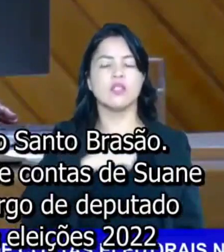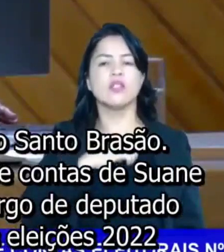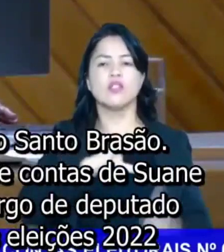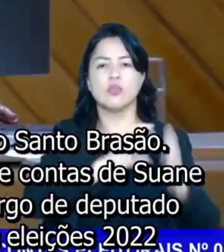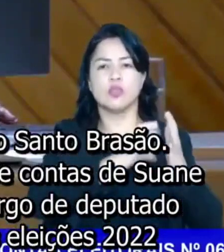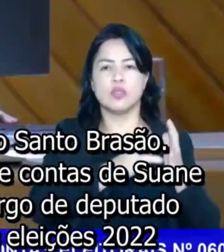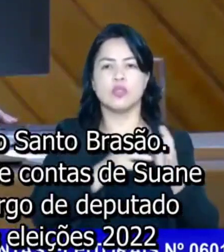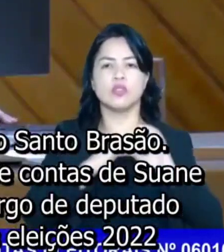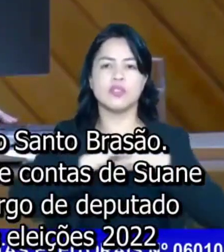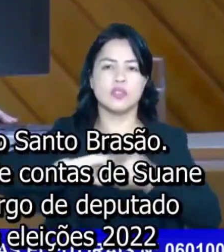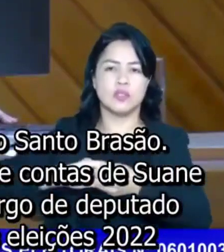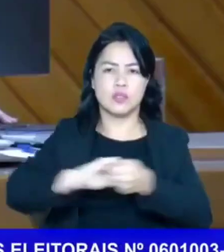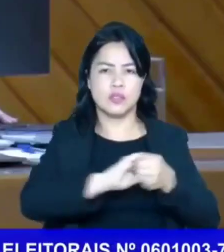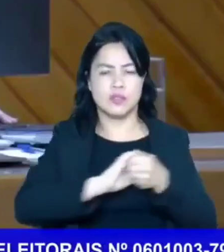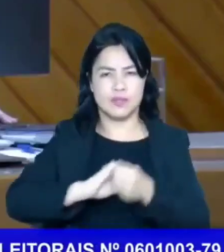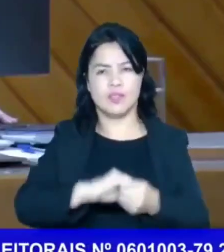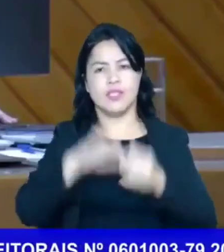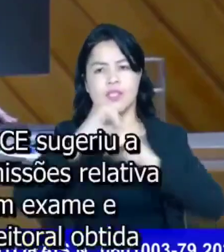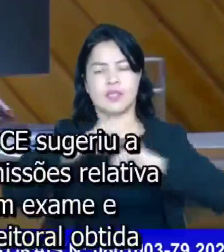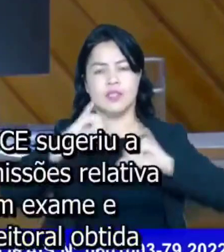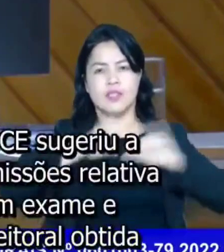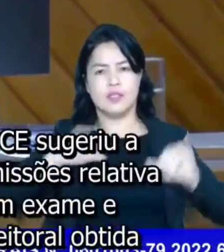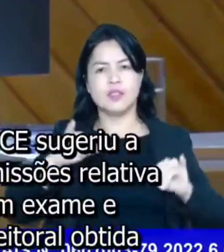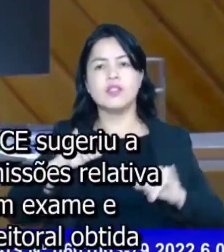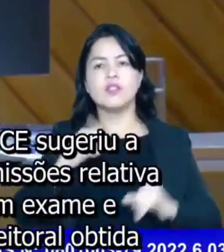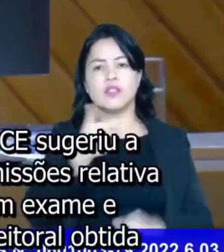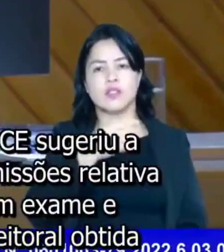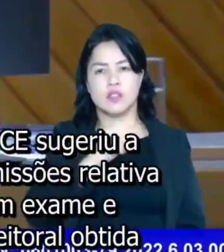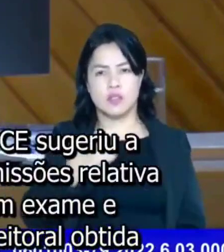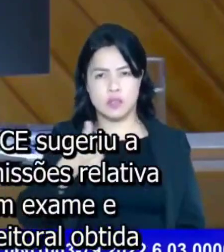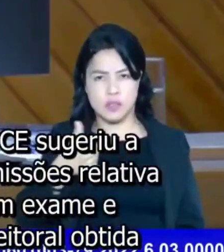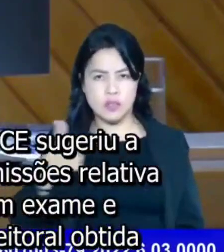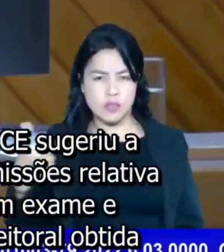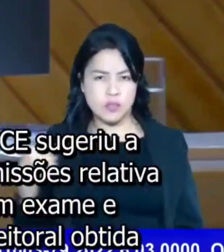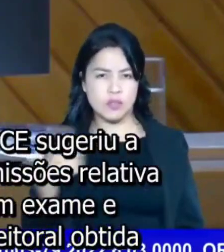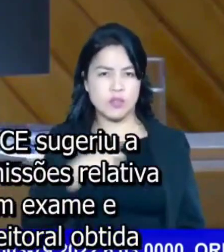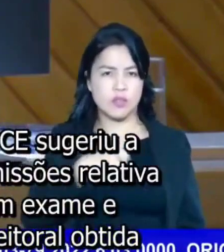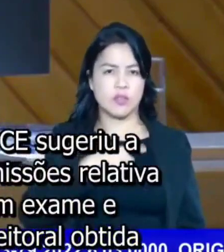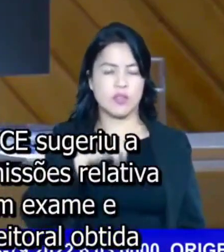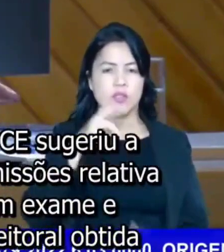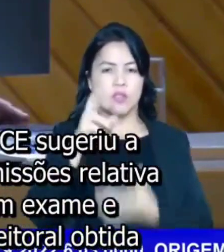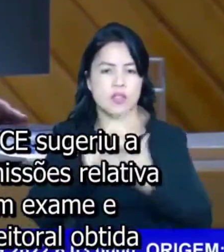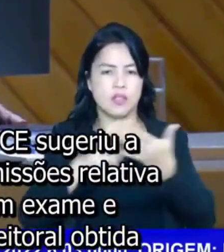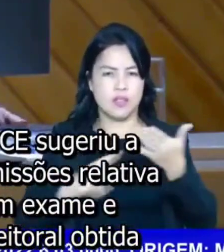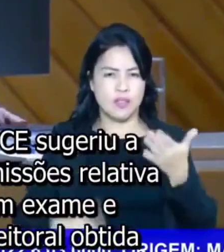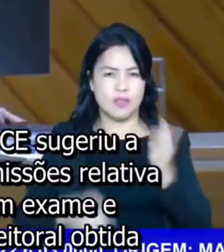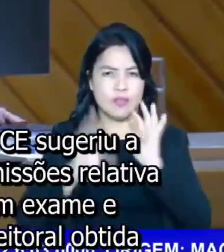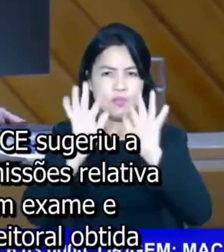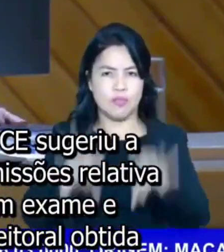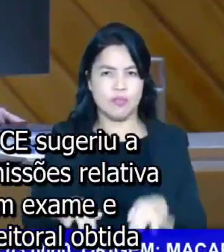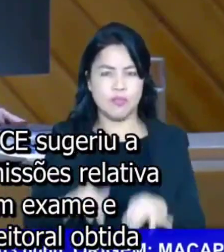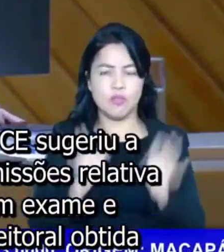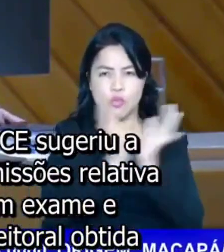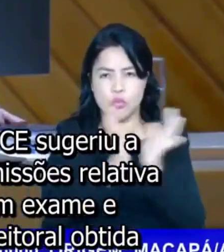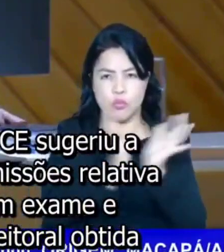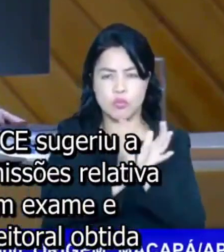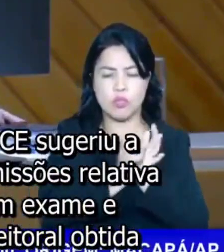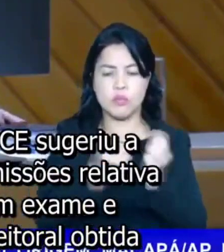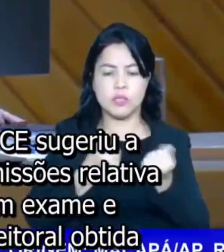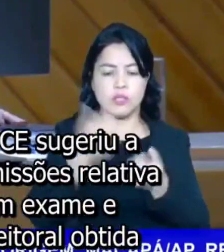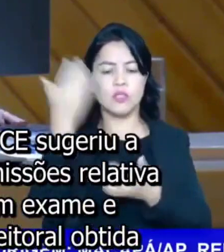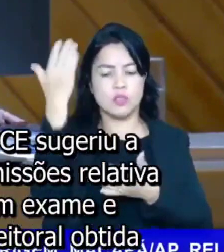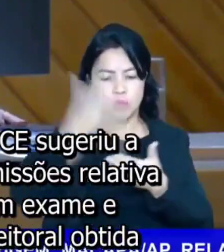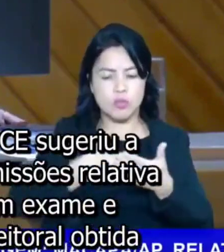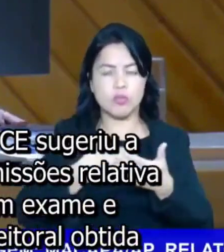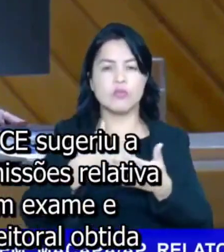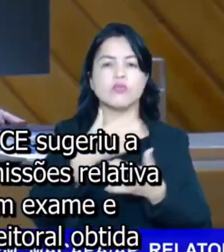doutora campanha das Paola, eleições de fazendo a 2022. leitura em seu computador. Após a devida instrução, em relatório conclusivo, o NACEP sugeriu a aprovação das contas com